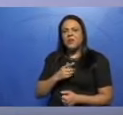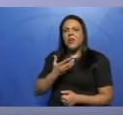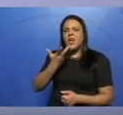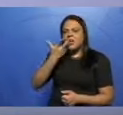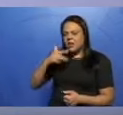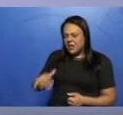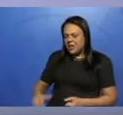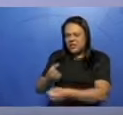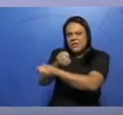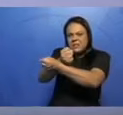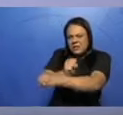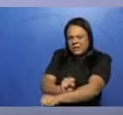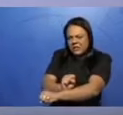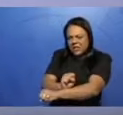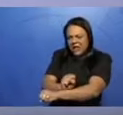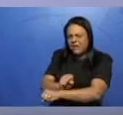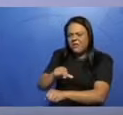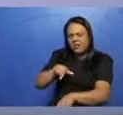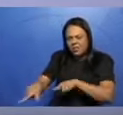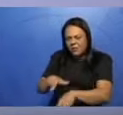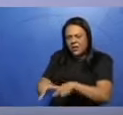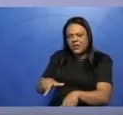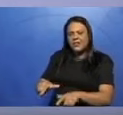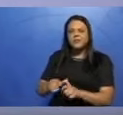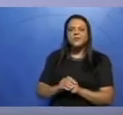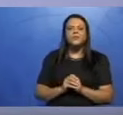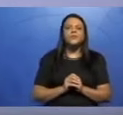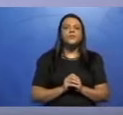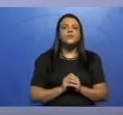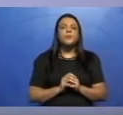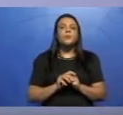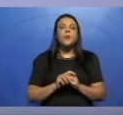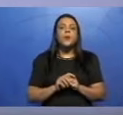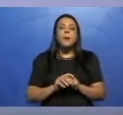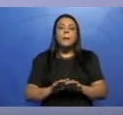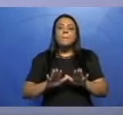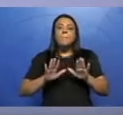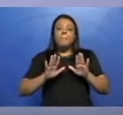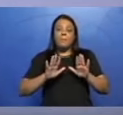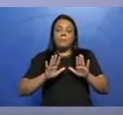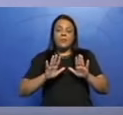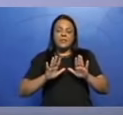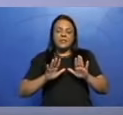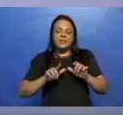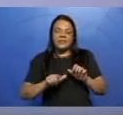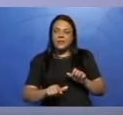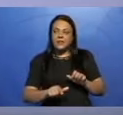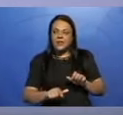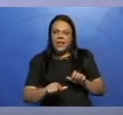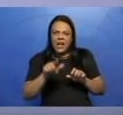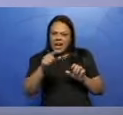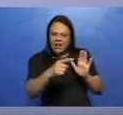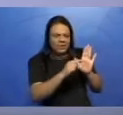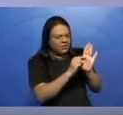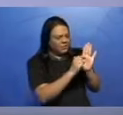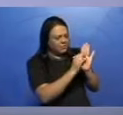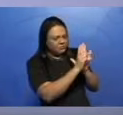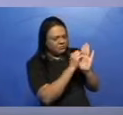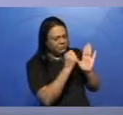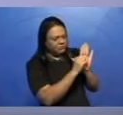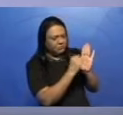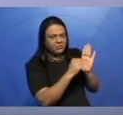infantil trabalhando, as crianças trabalhando. Porém, em nenhum momento, em nenhuma linha aqui, que é só um